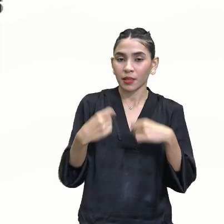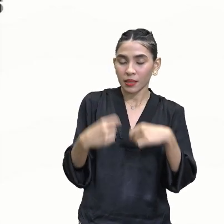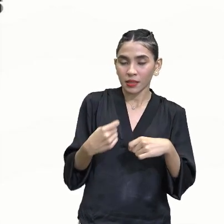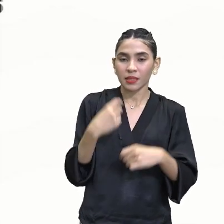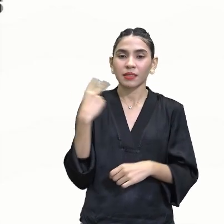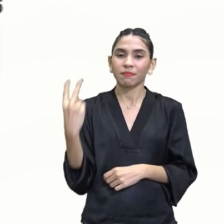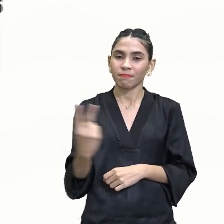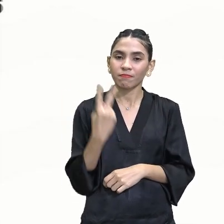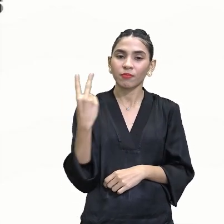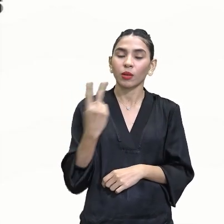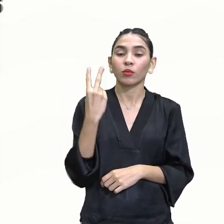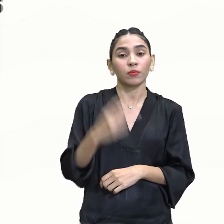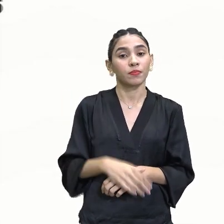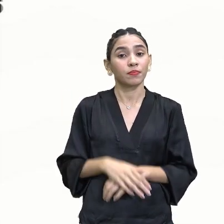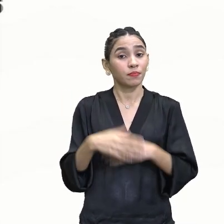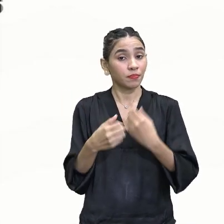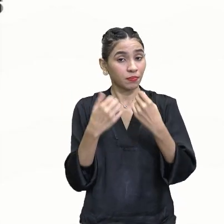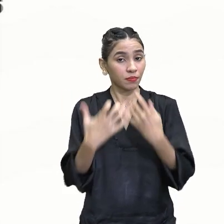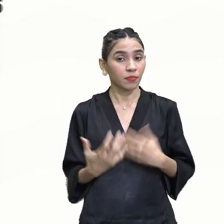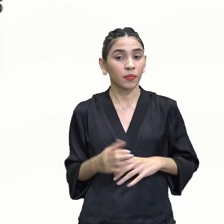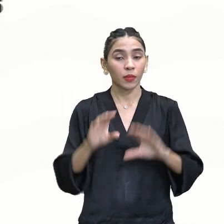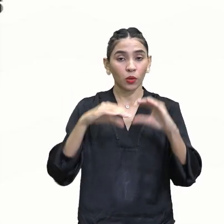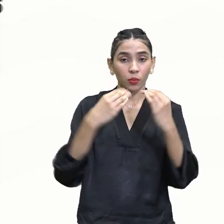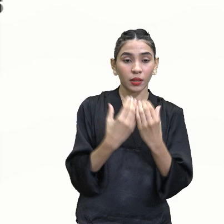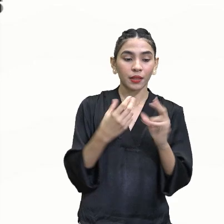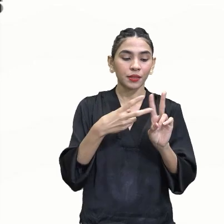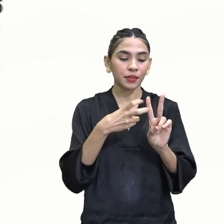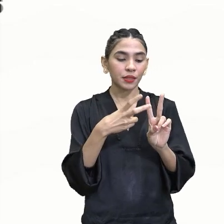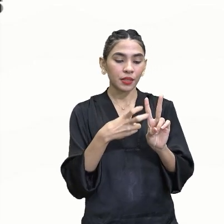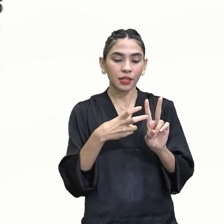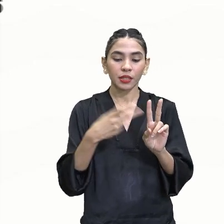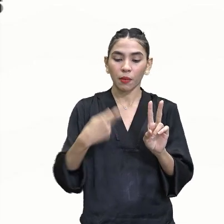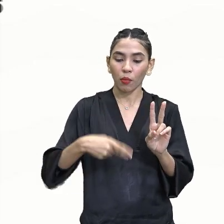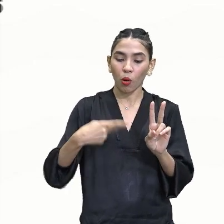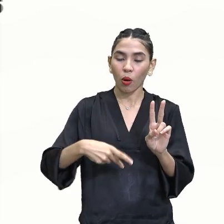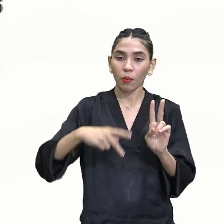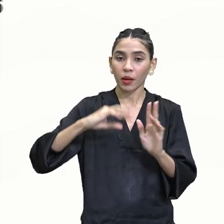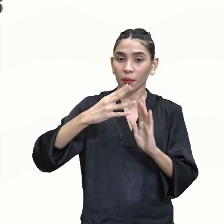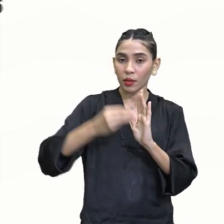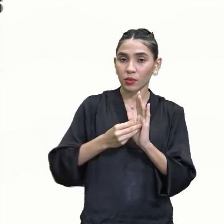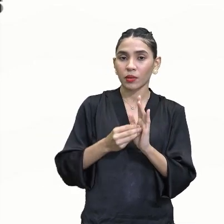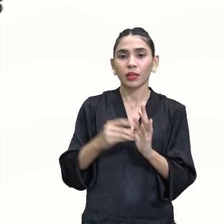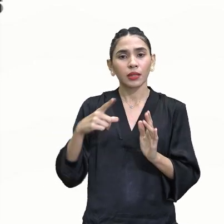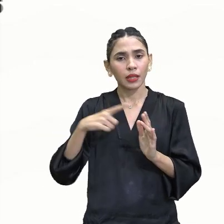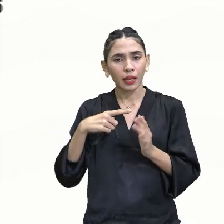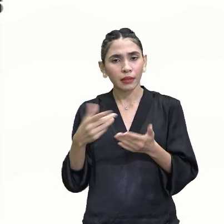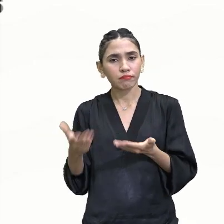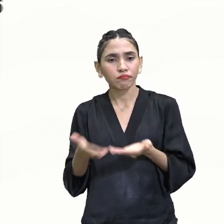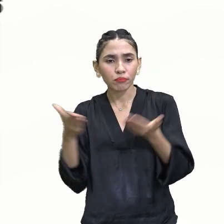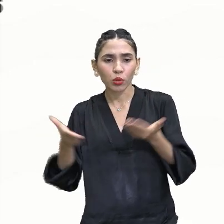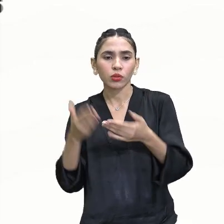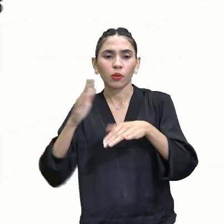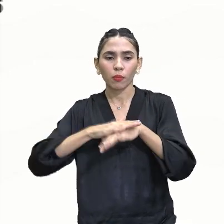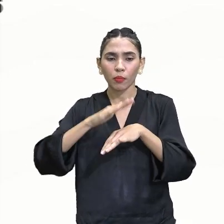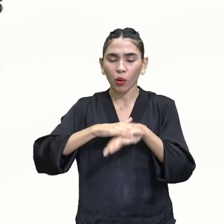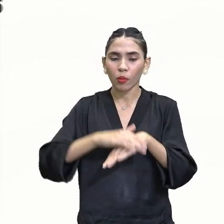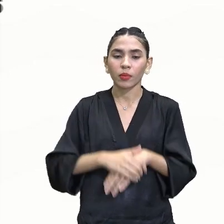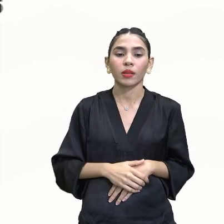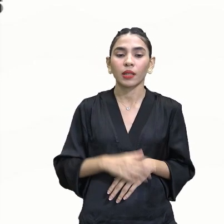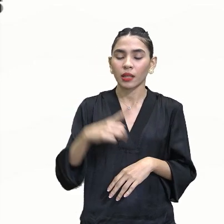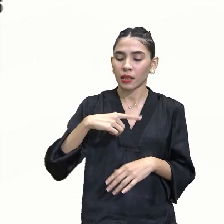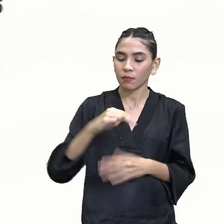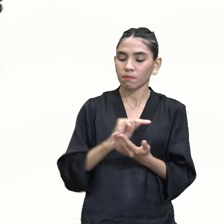muito valorizado. Aquilo que a gente falou, as comunidades indígenas da região amazônica, elas têm produção própria, elas têm, né, toda